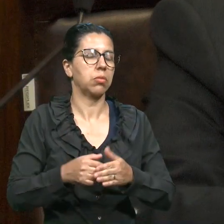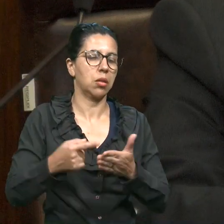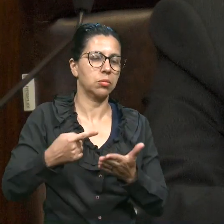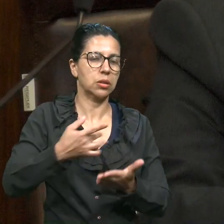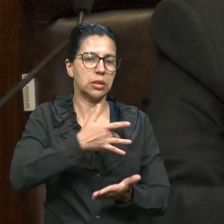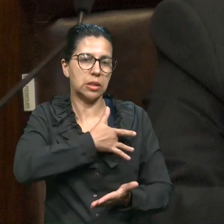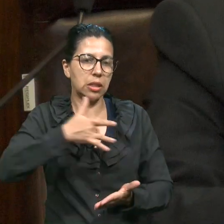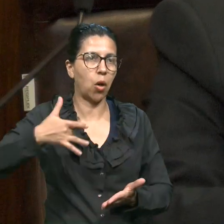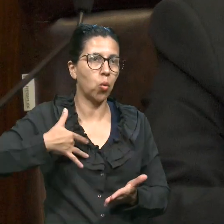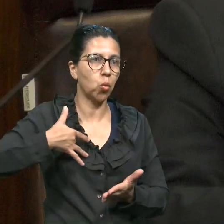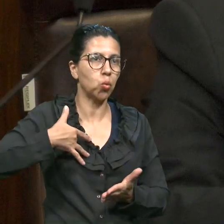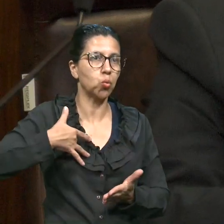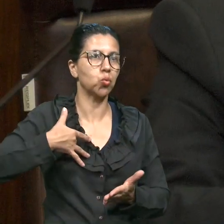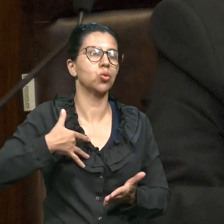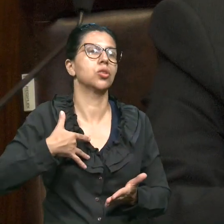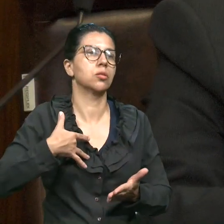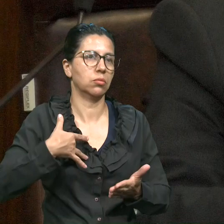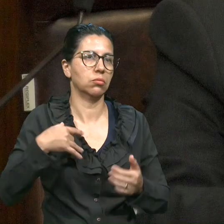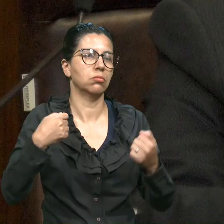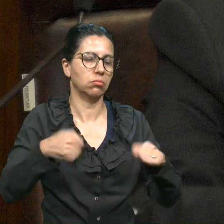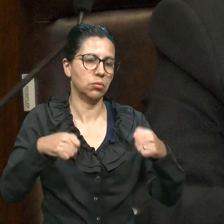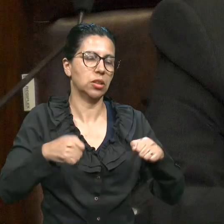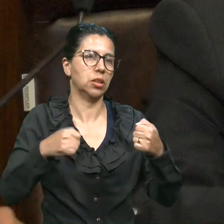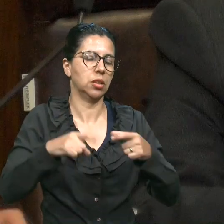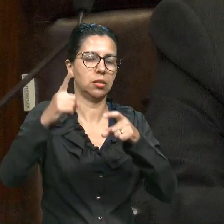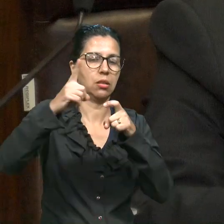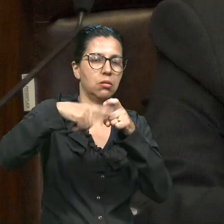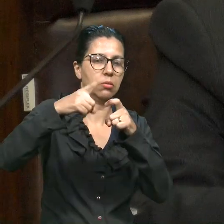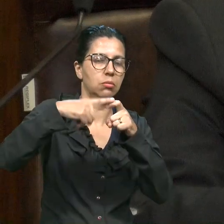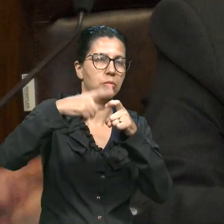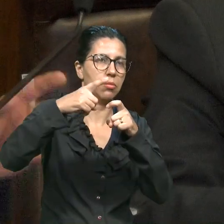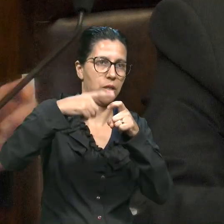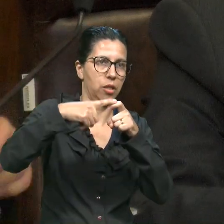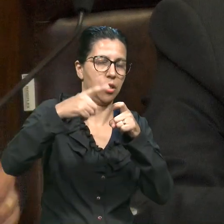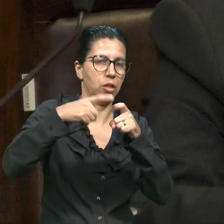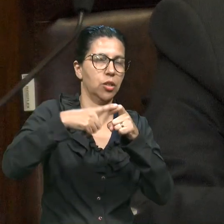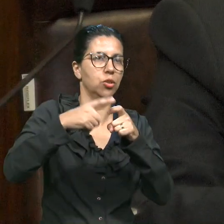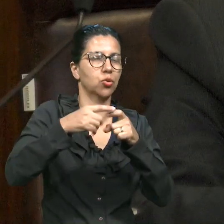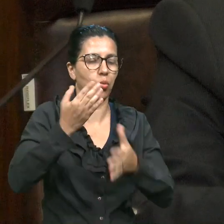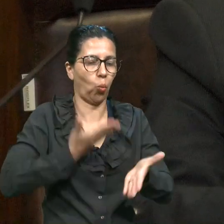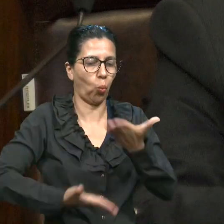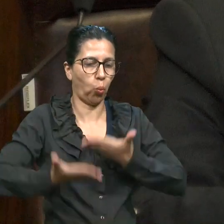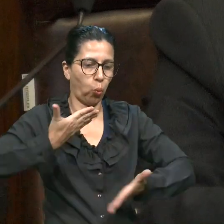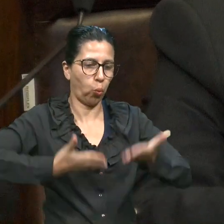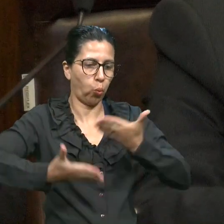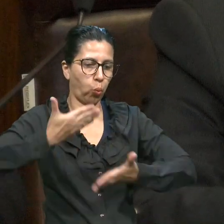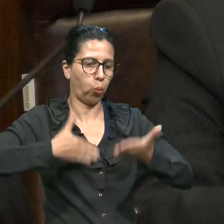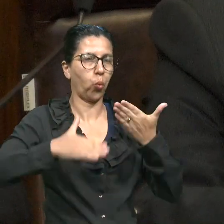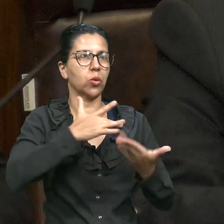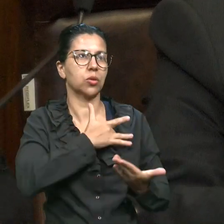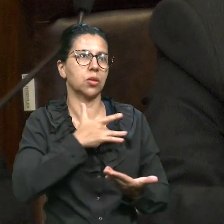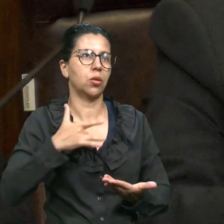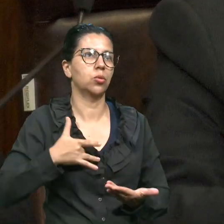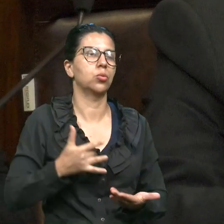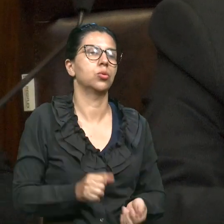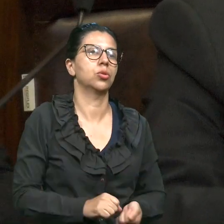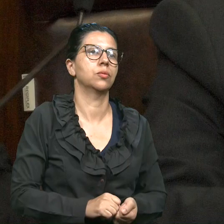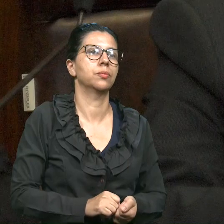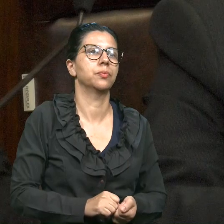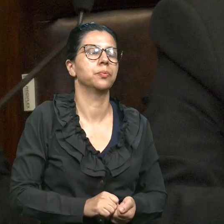presente sessão, conforme atestado médico em anexo. Sentido, senhor presidente da Câmara Municipal de Marília, requeiro, na forma